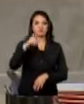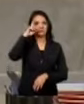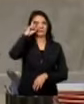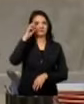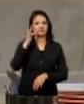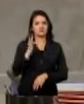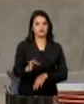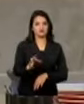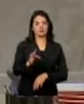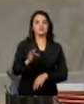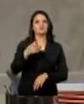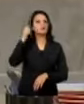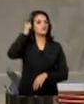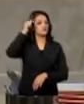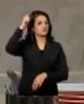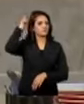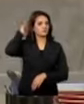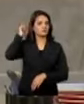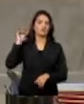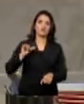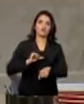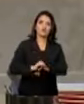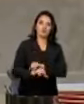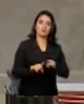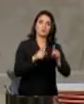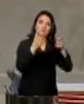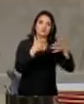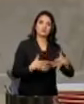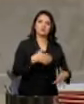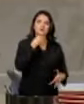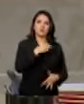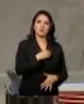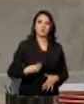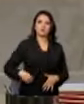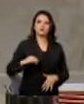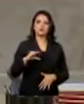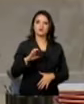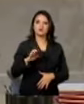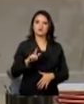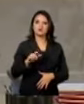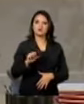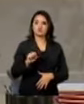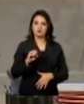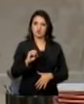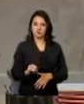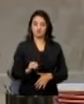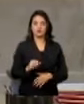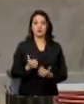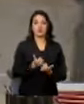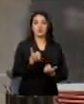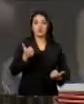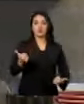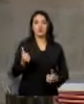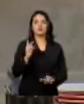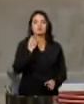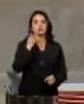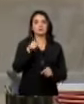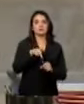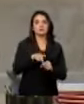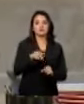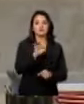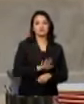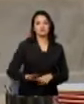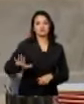Alexandre de Moraes. Ausente, justificadamente, o senhor ministro Celso de Mello. Vice-procurador-geral da República, Dr. José Bonifácio